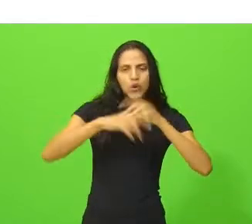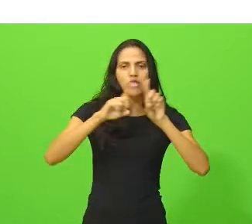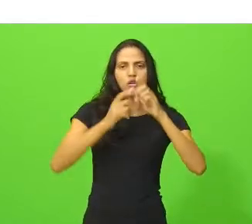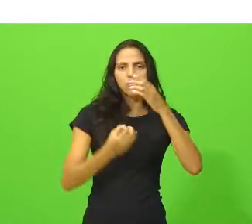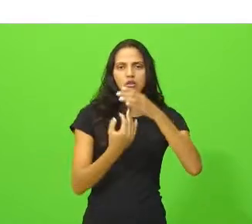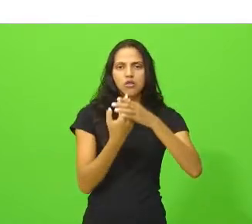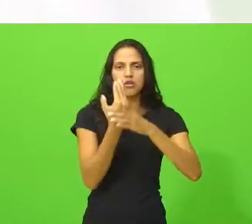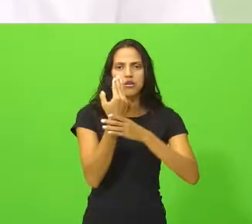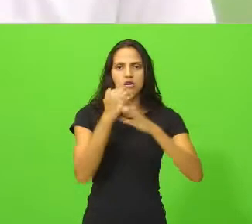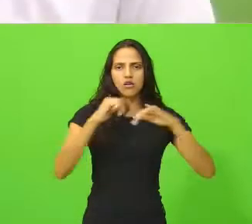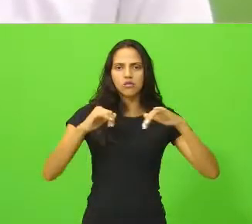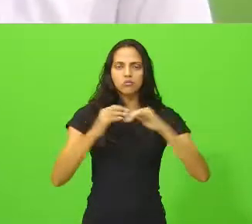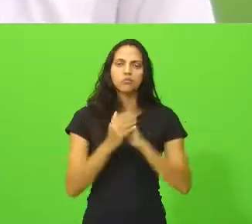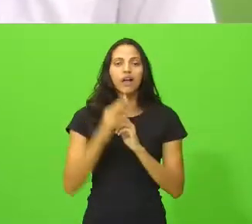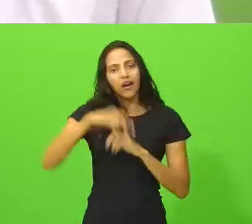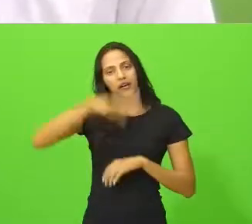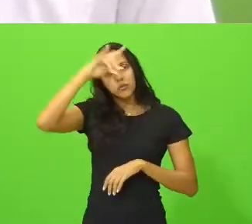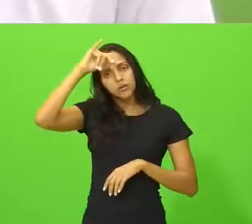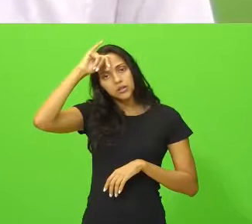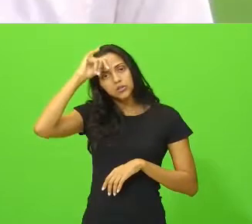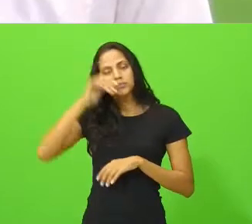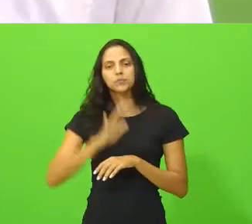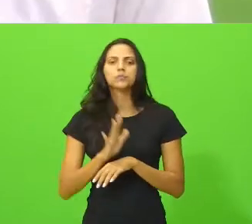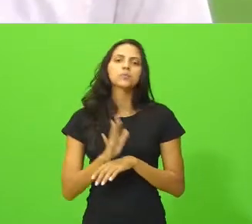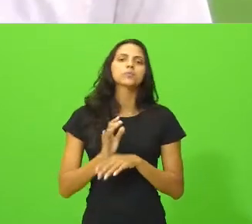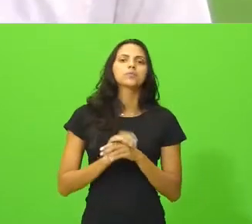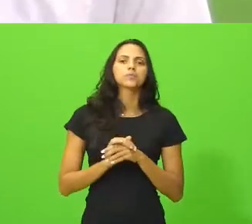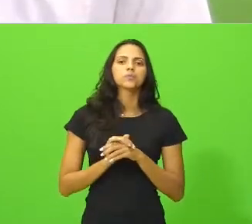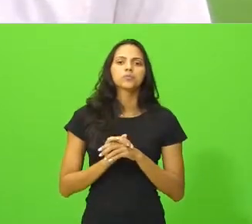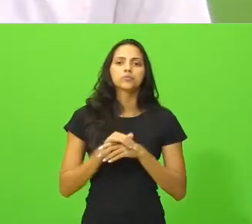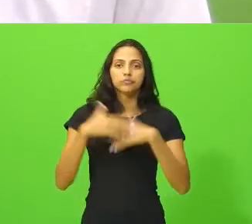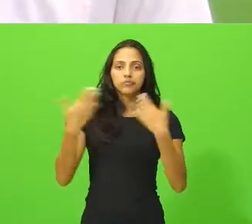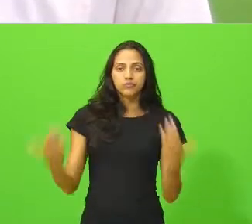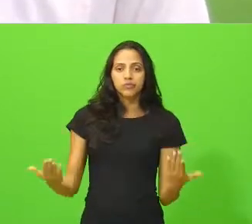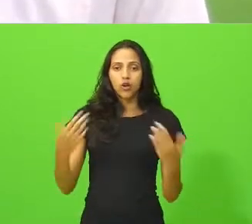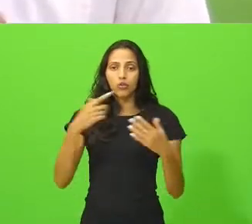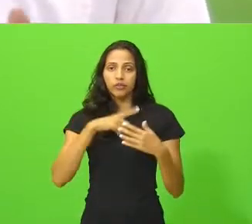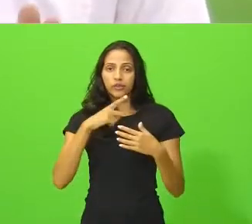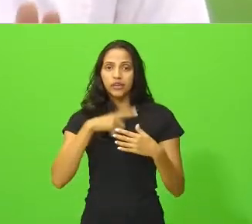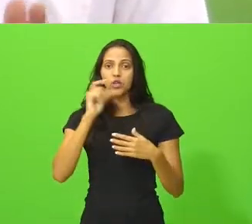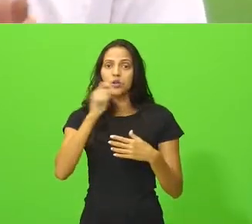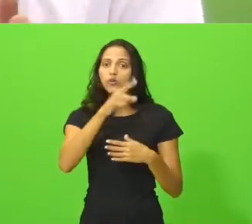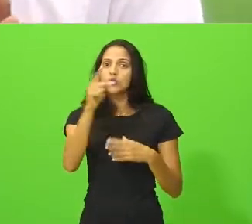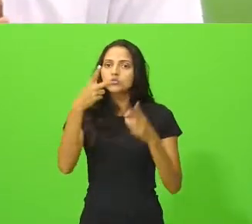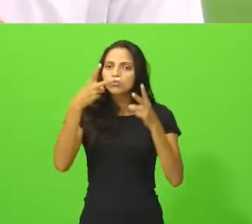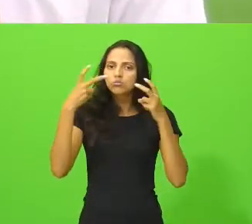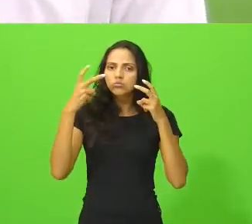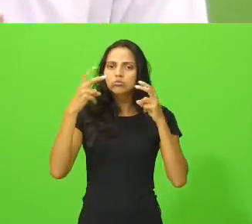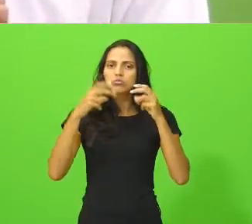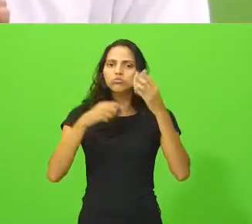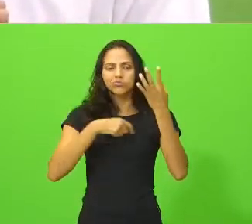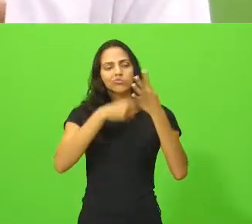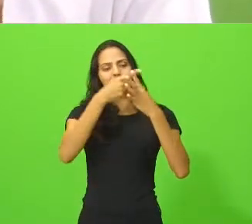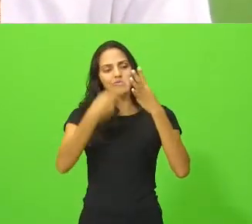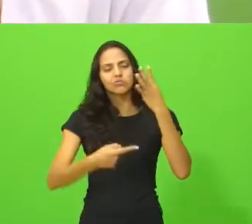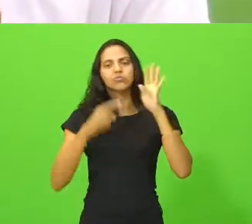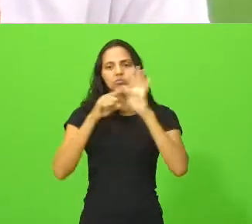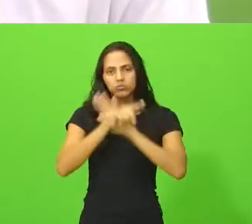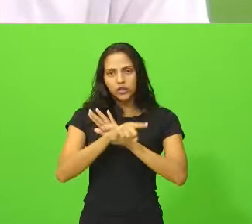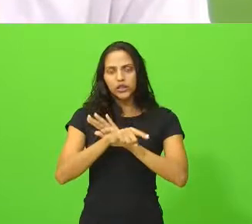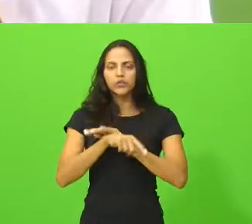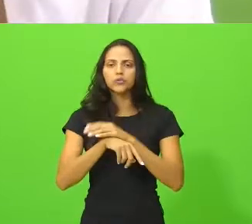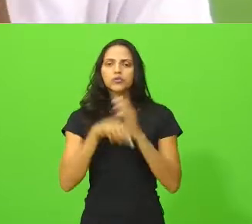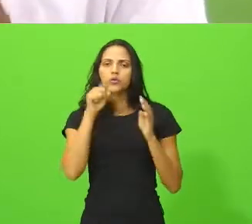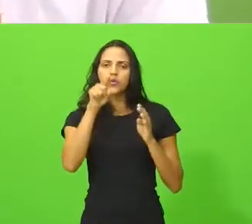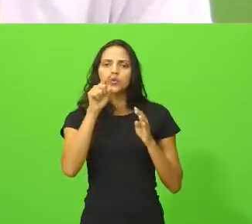na Amazônia. Então, senhores, nós temos essas 4 questões para